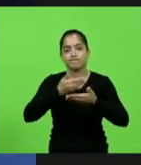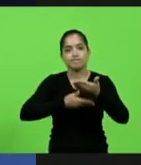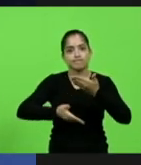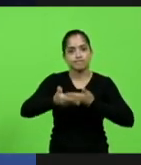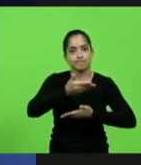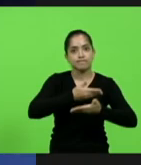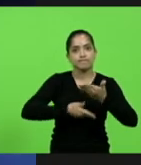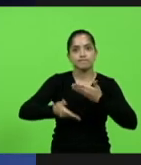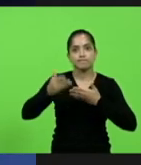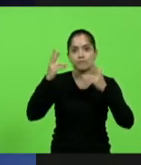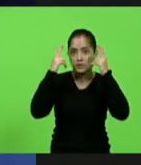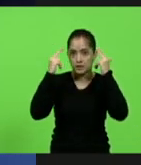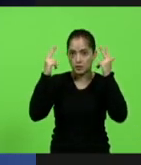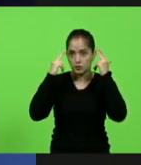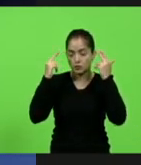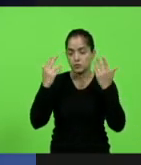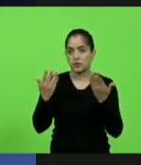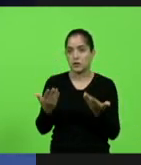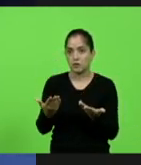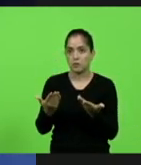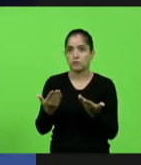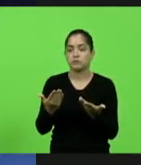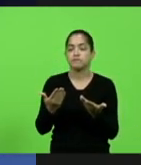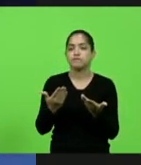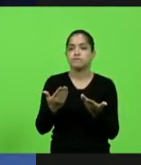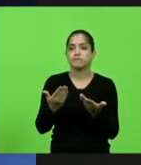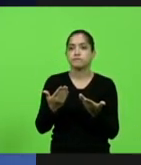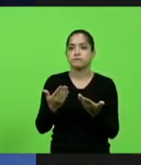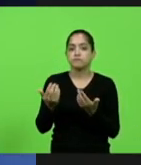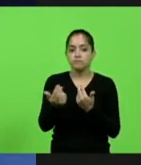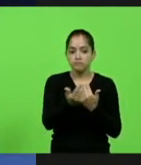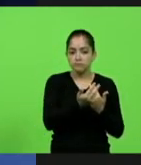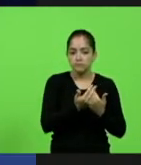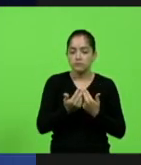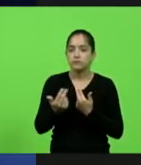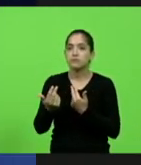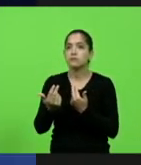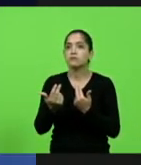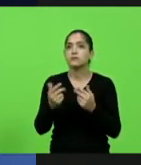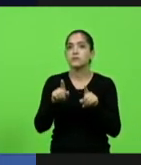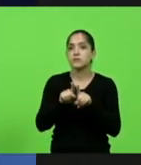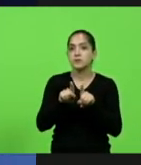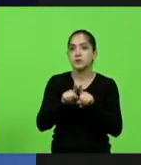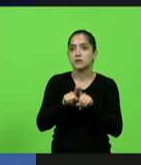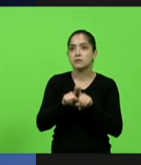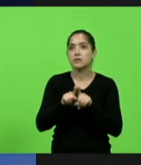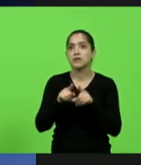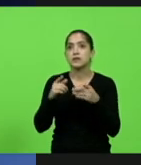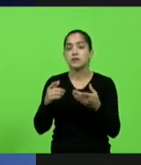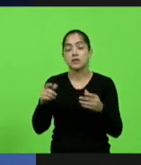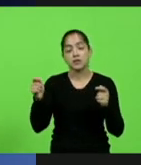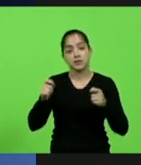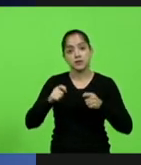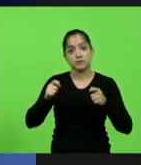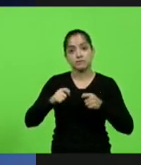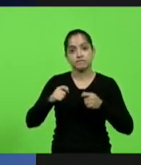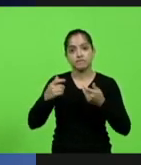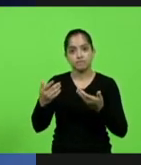natural, com todas as semelhanças e também as discrepâncias que possam vir a